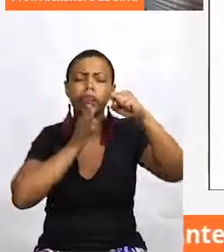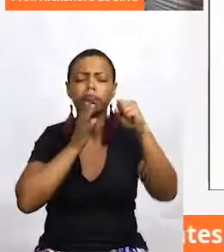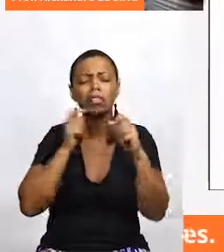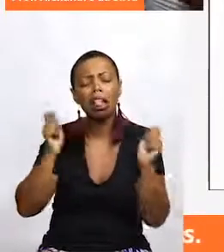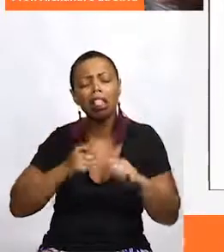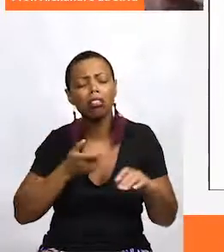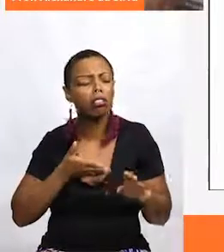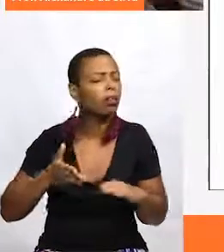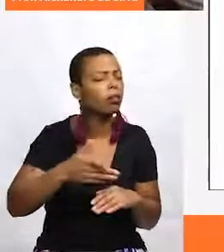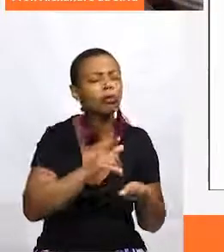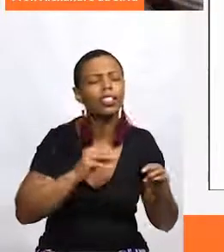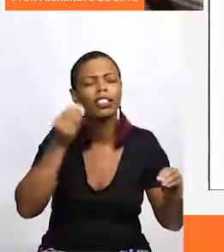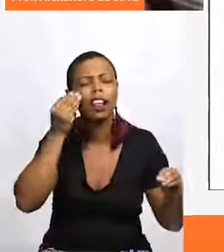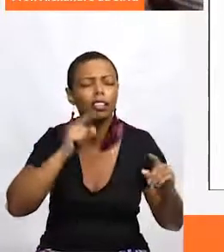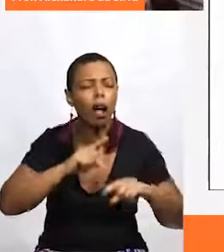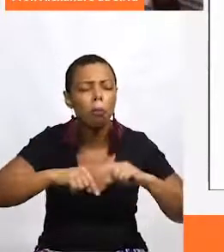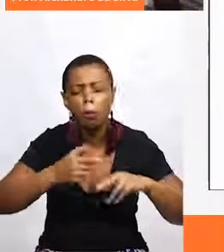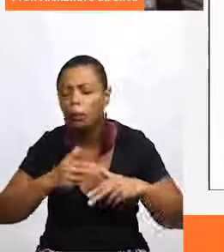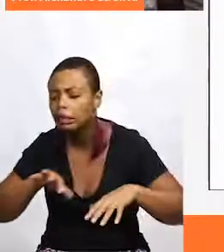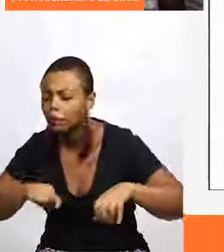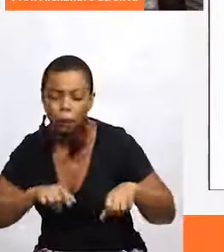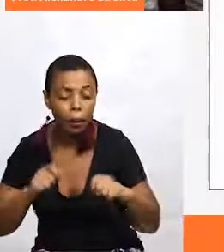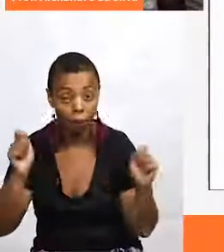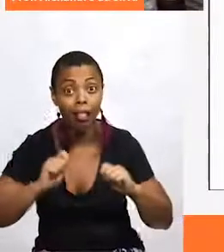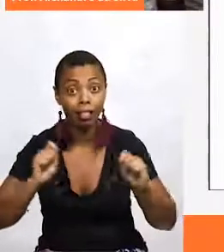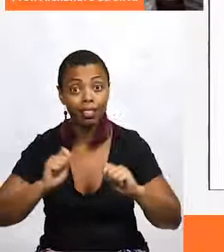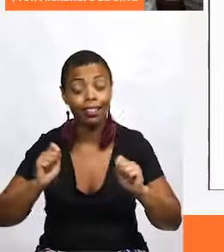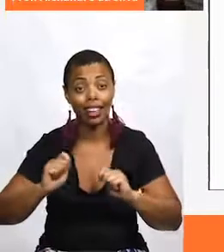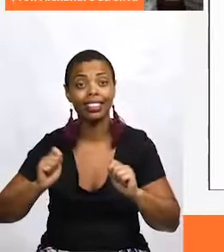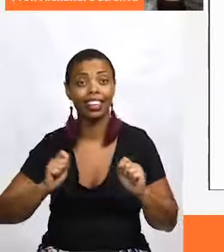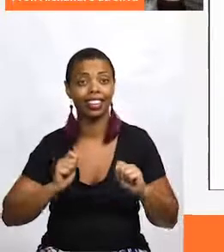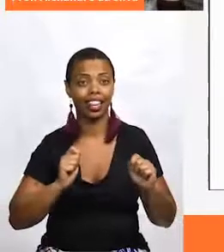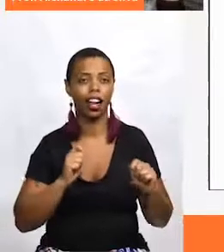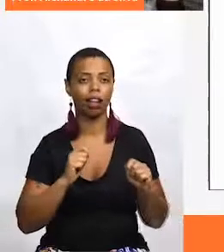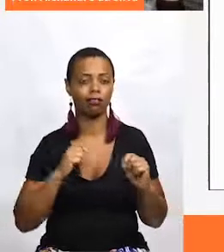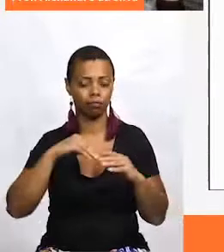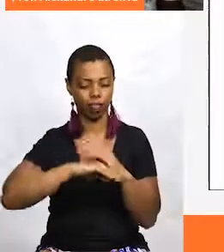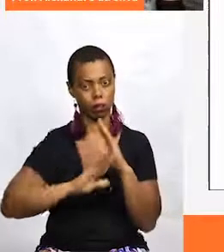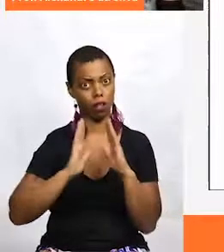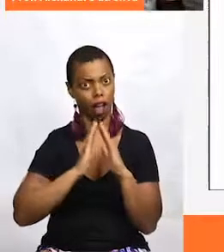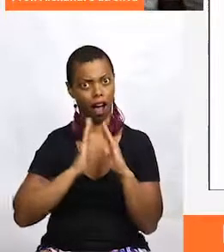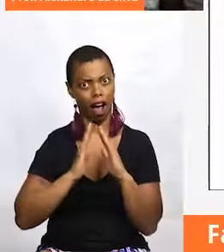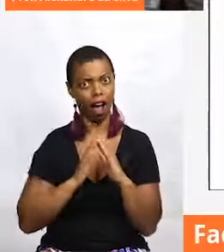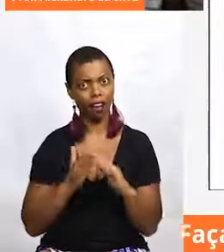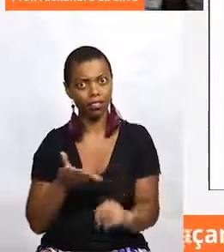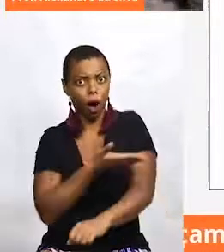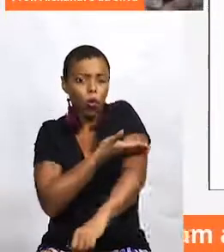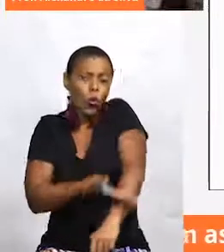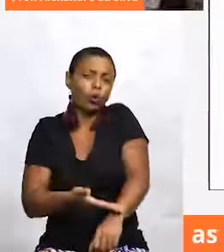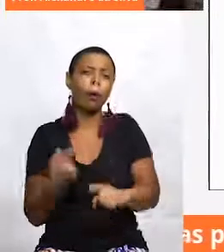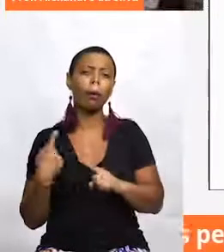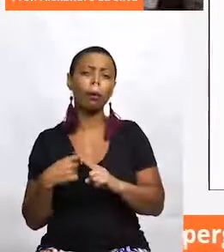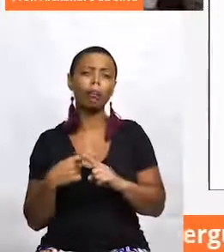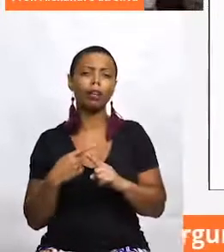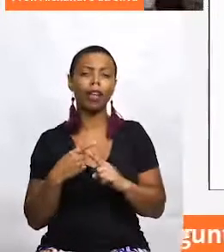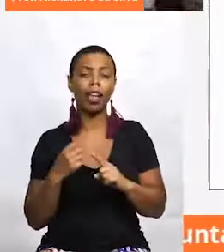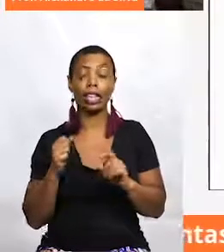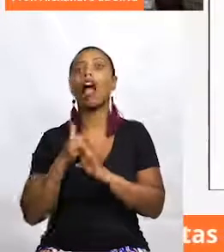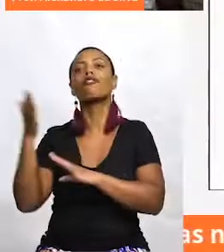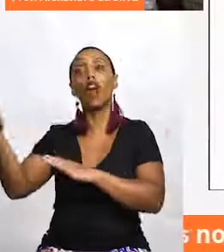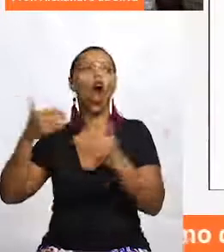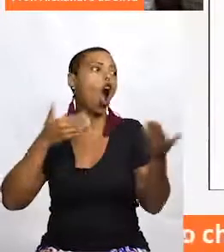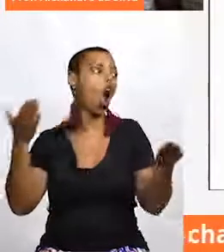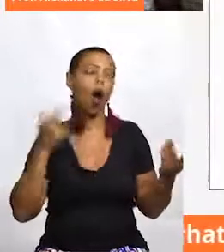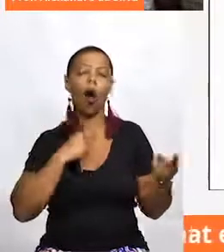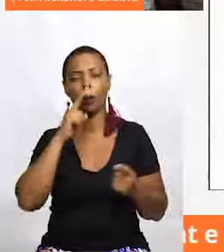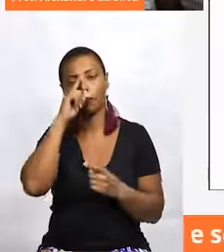até alguns objetos. Então, dentro de casa, a gente tem muito mais domínio dos riscos ambientais que pode ocorrer